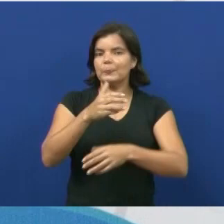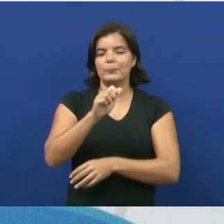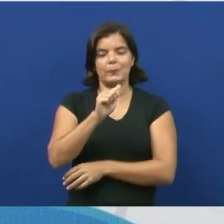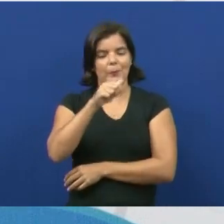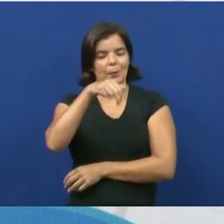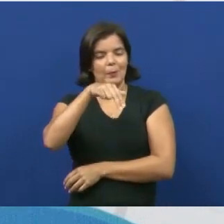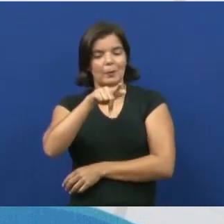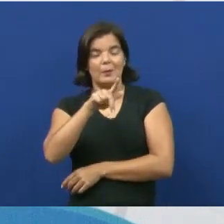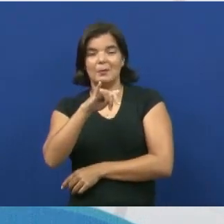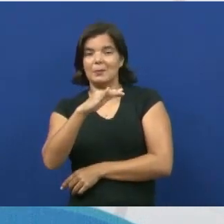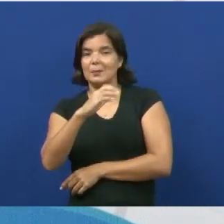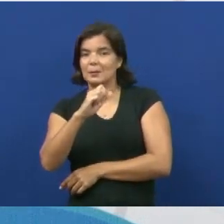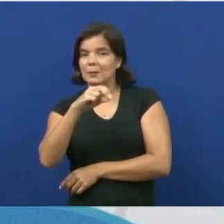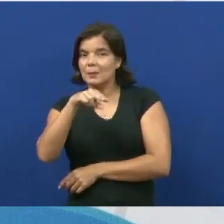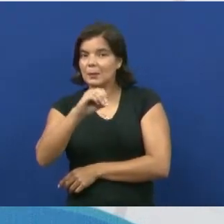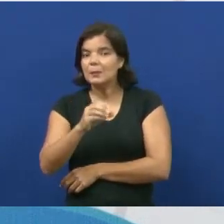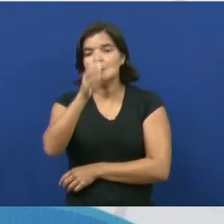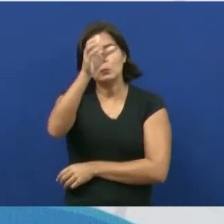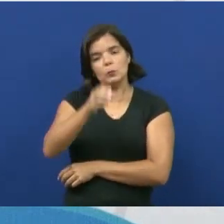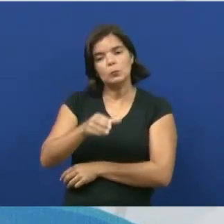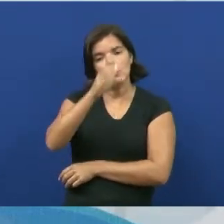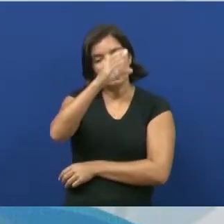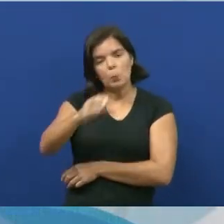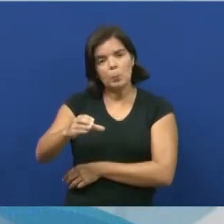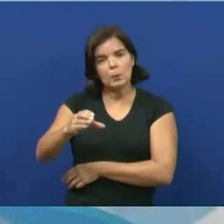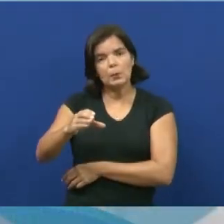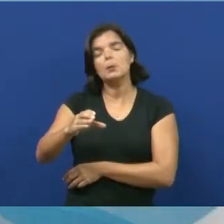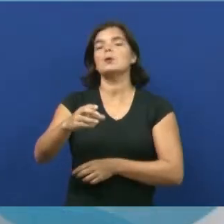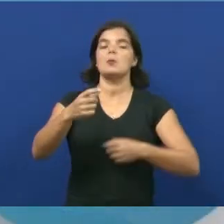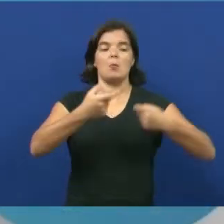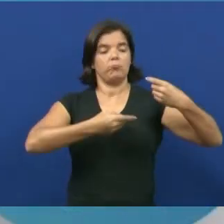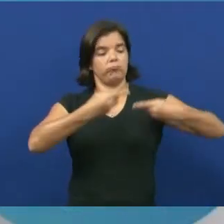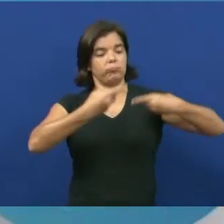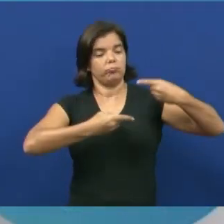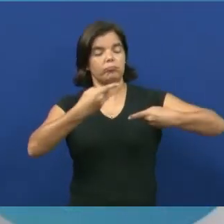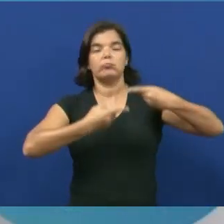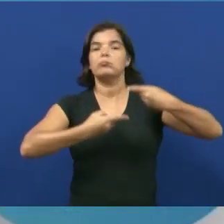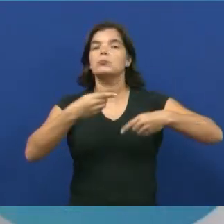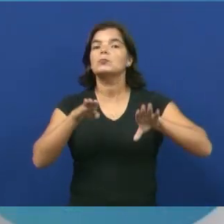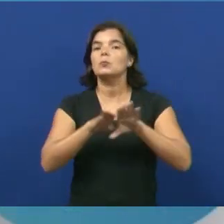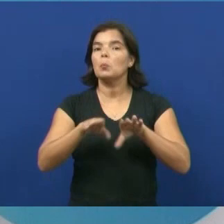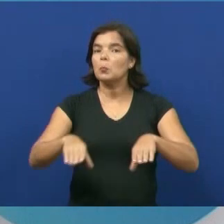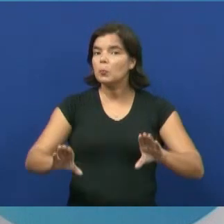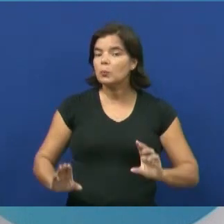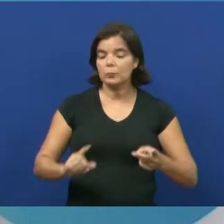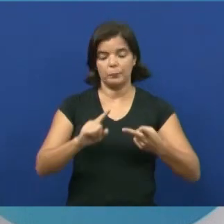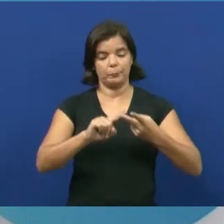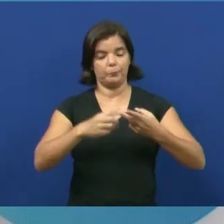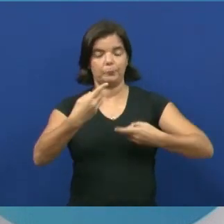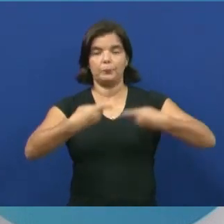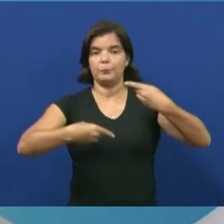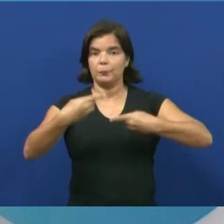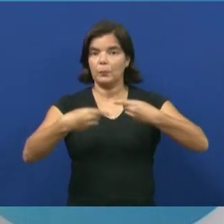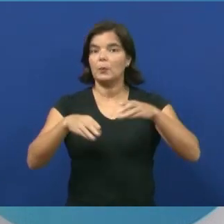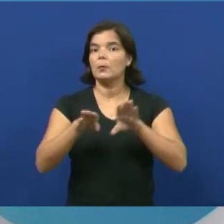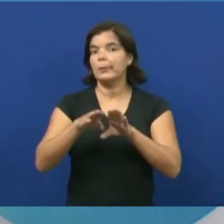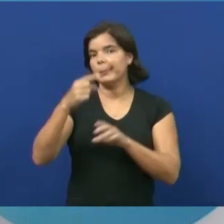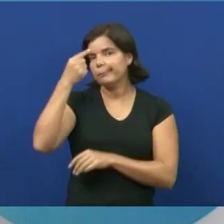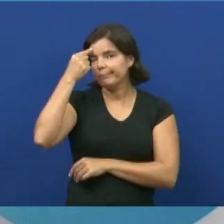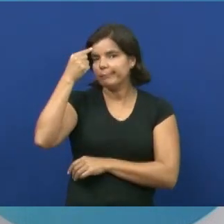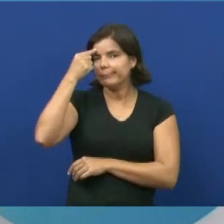Anglicanos, católicos, brigando pela sucessão do trono, por questões políticas e até